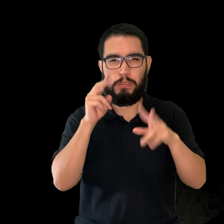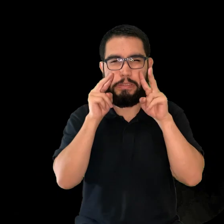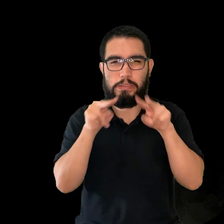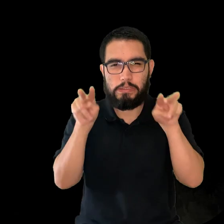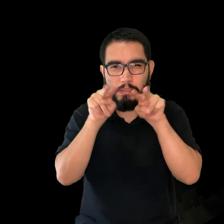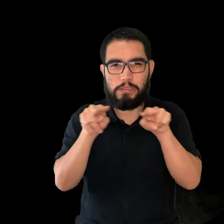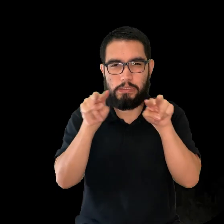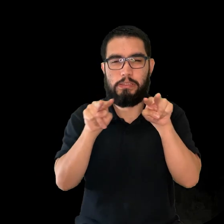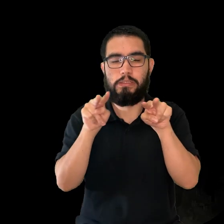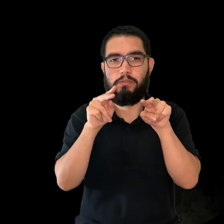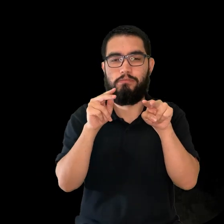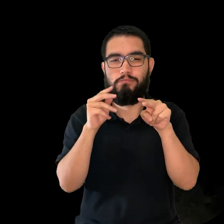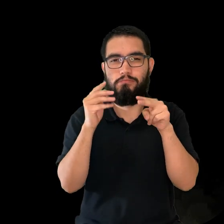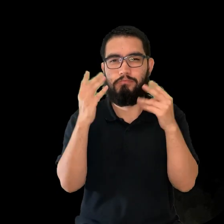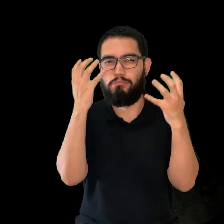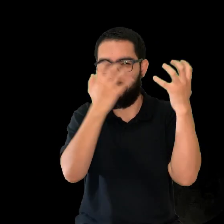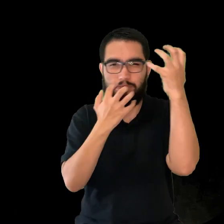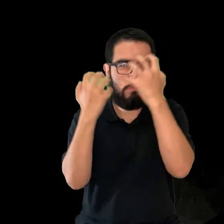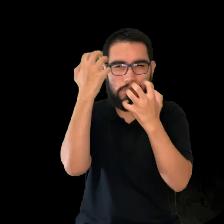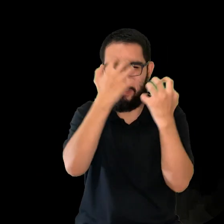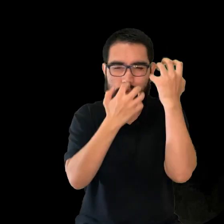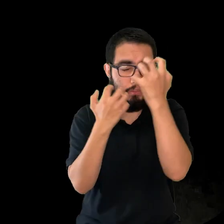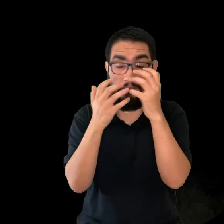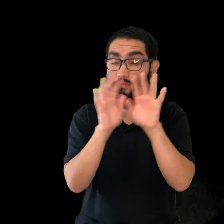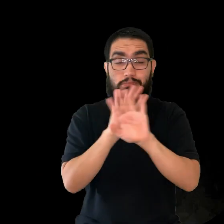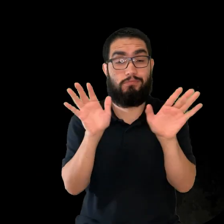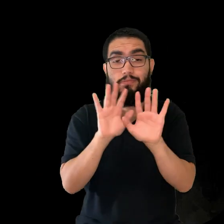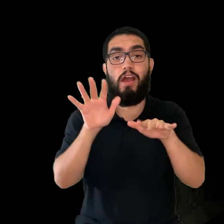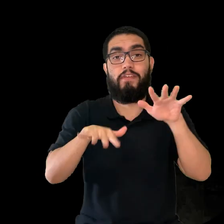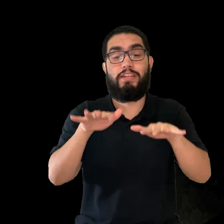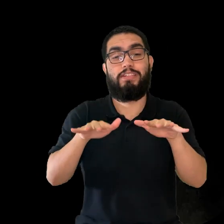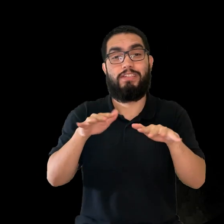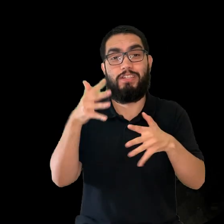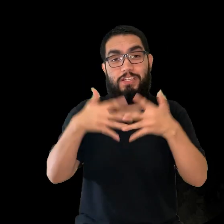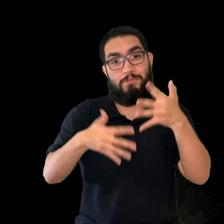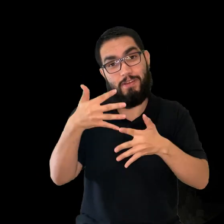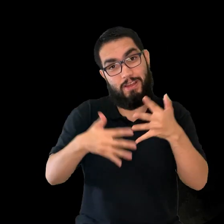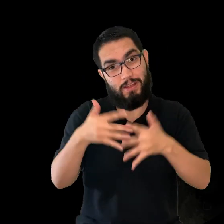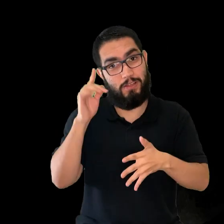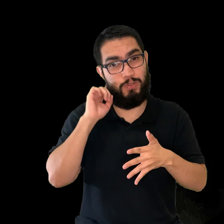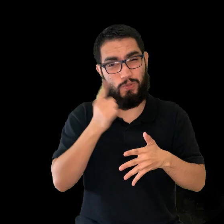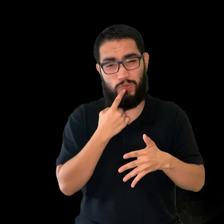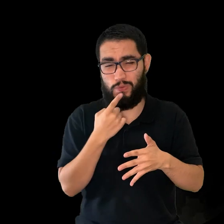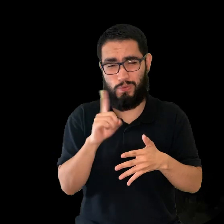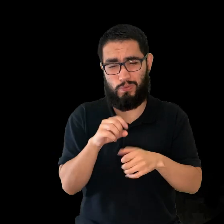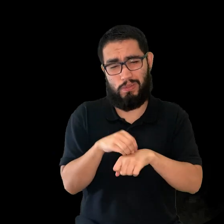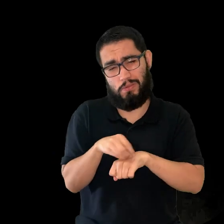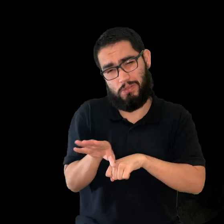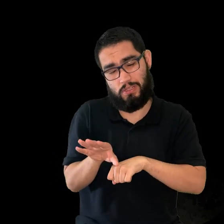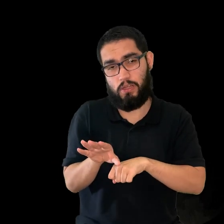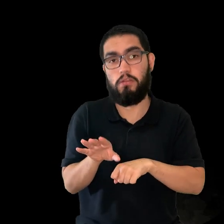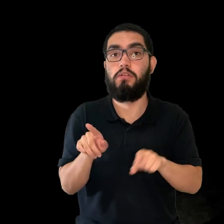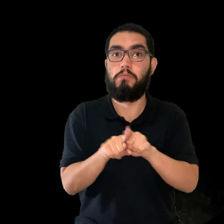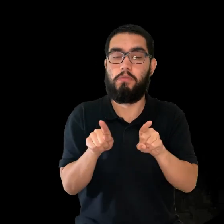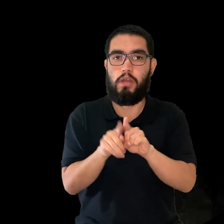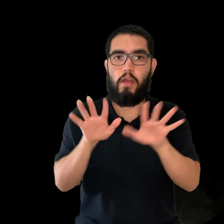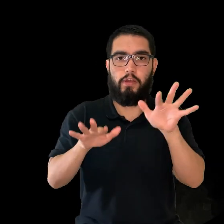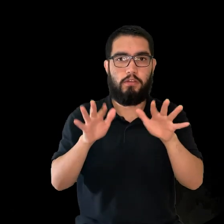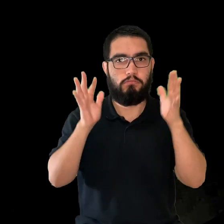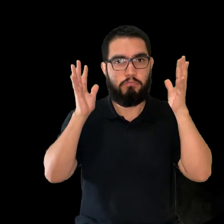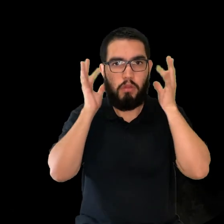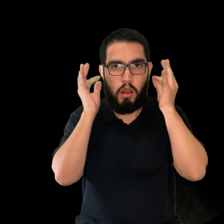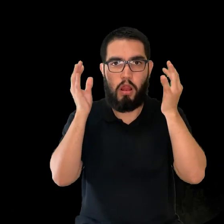muito, fica uma poluição visual, então isso atrapalha muito ao surdo e não é recomendado, né? Muitas vezes